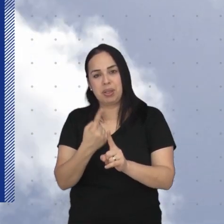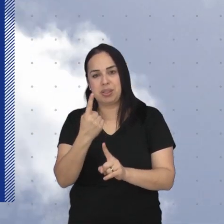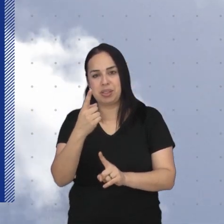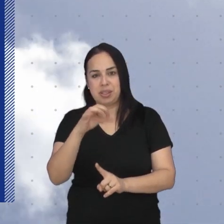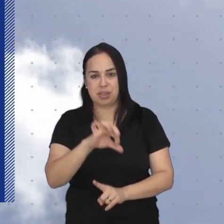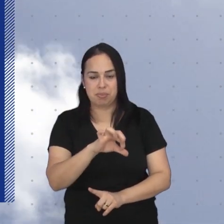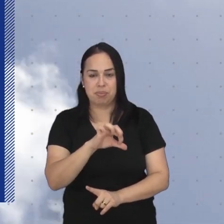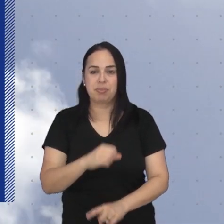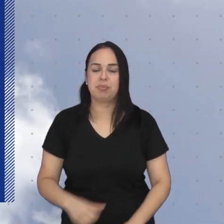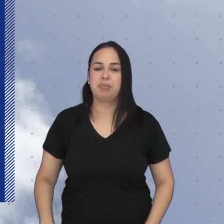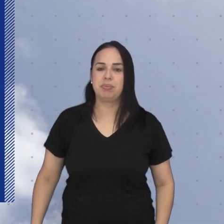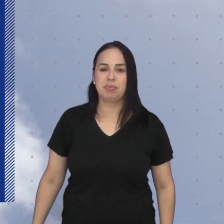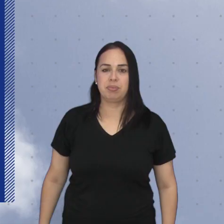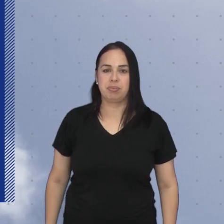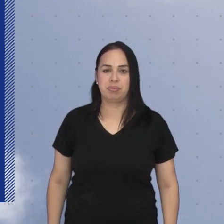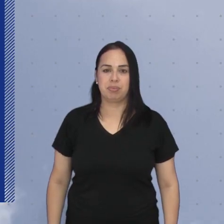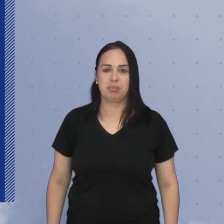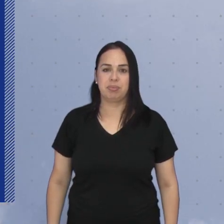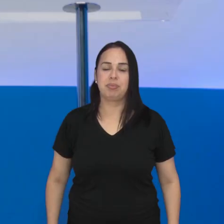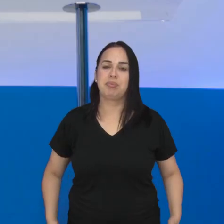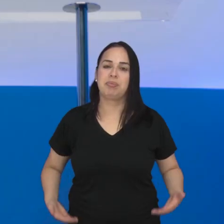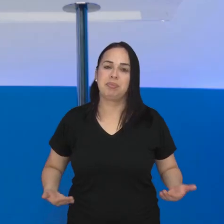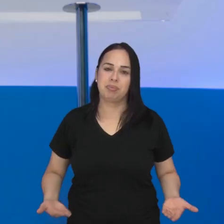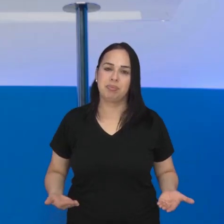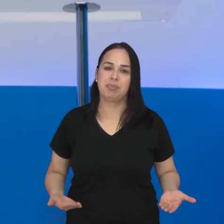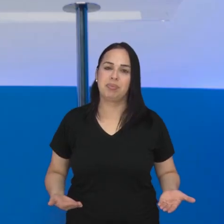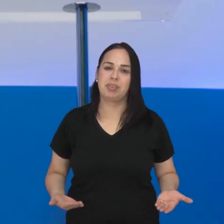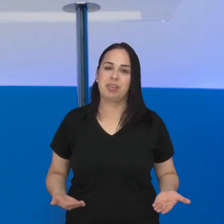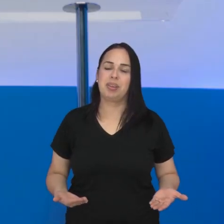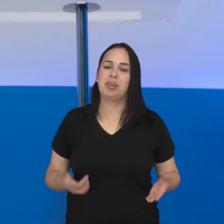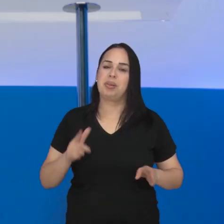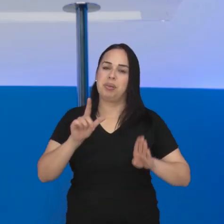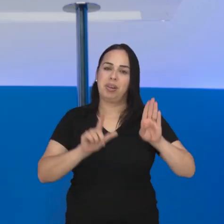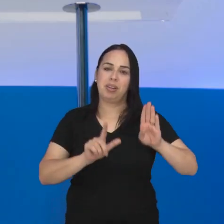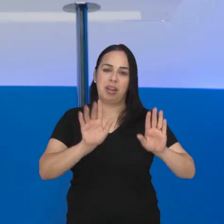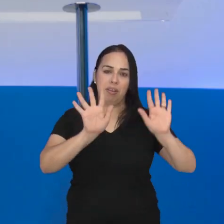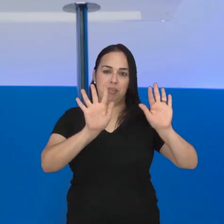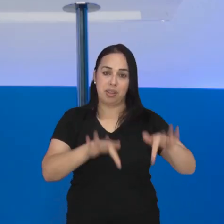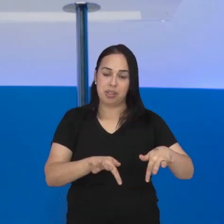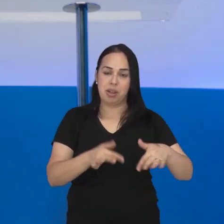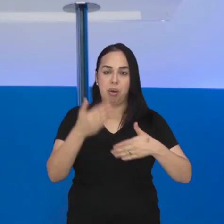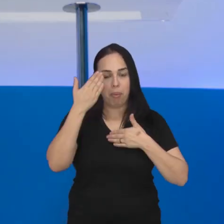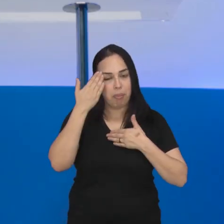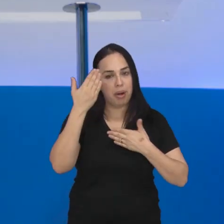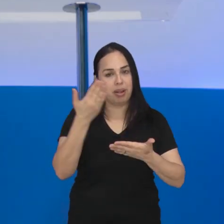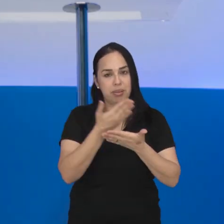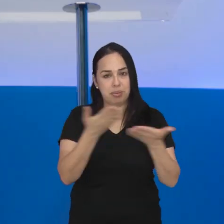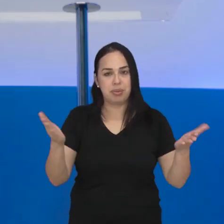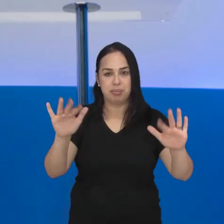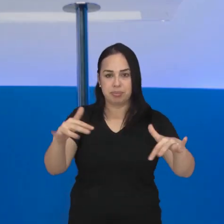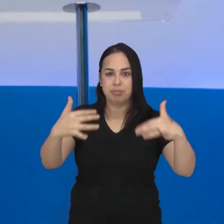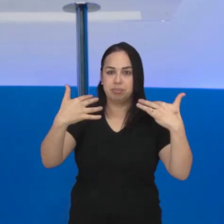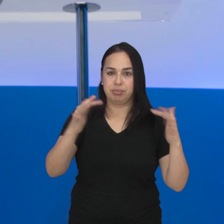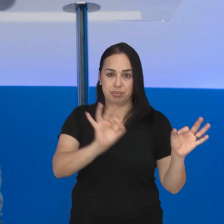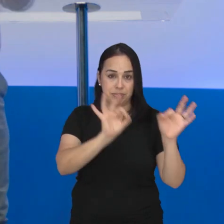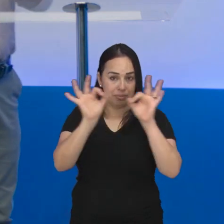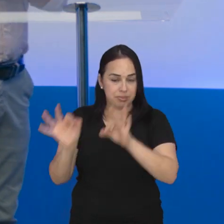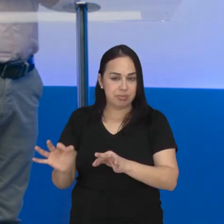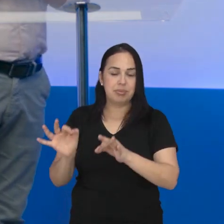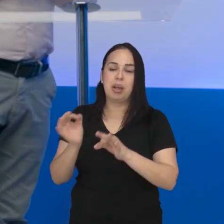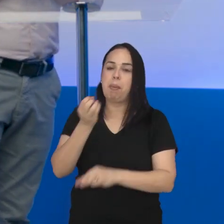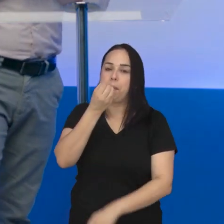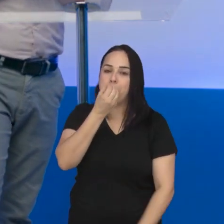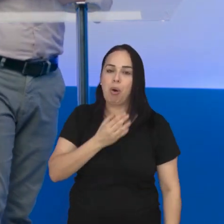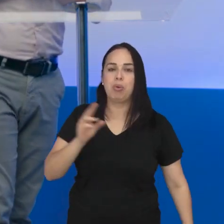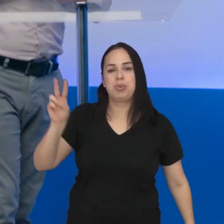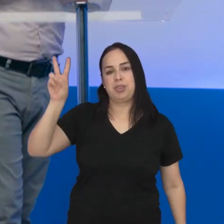graus e a mínima em 19. E pessoal, tá no fim o Boletim Legislativo. Eu quero agradecer pela sua companhia e já